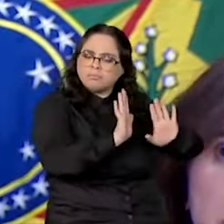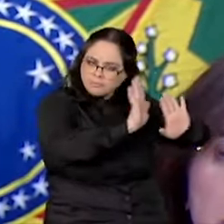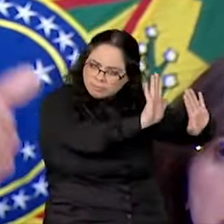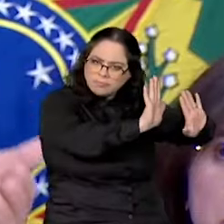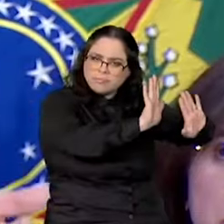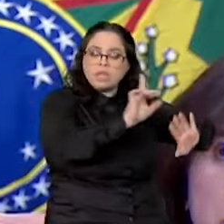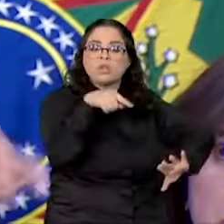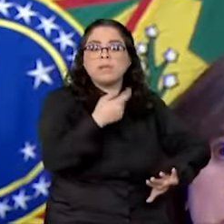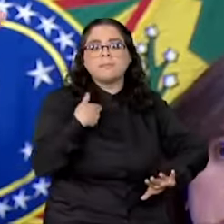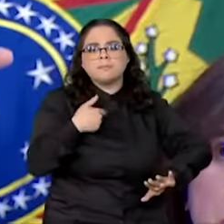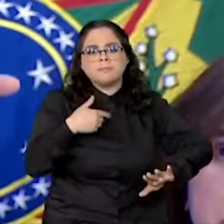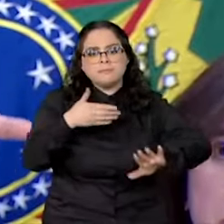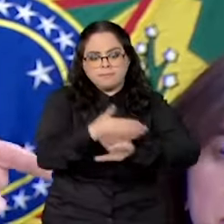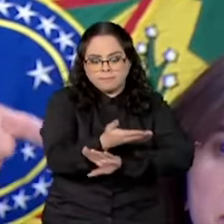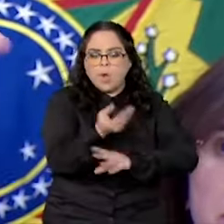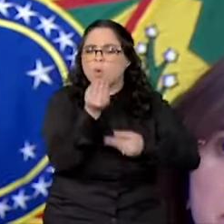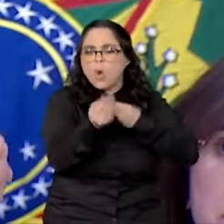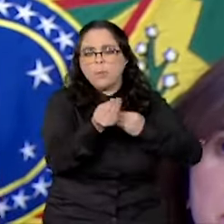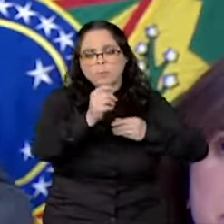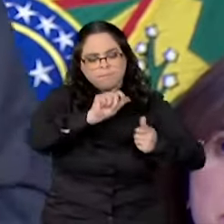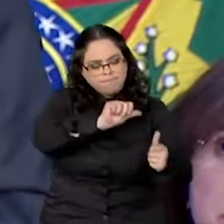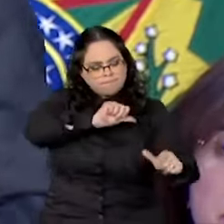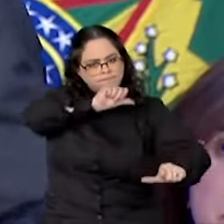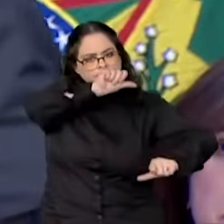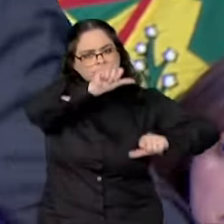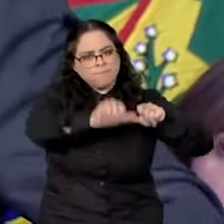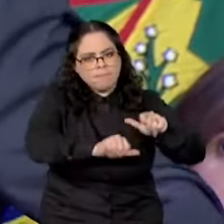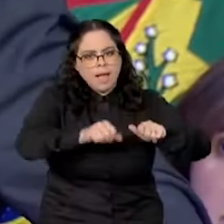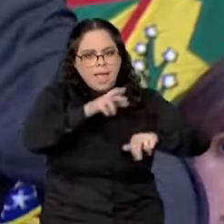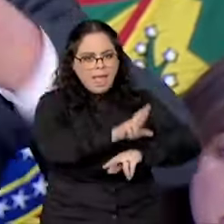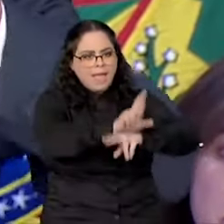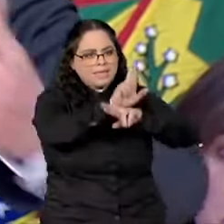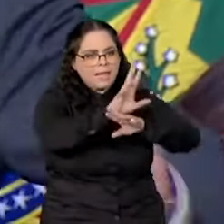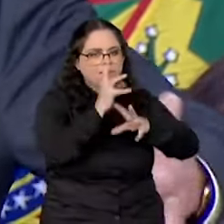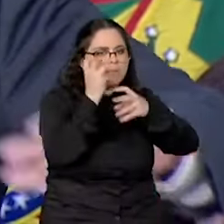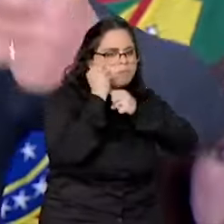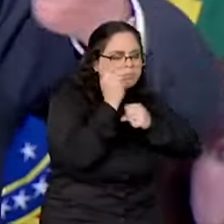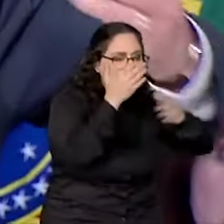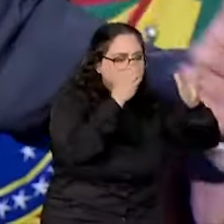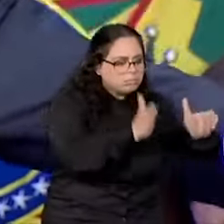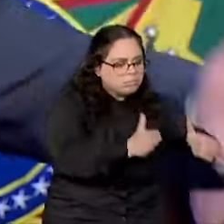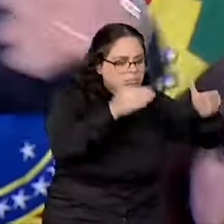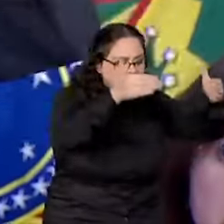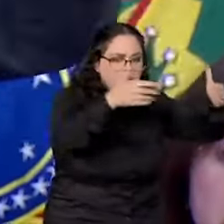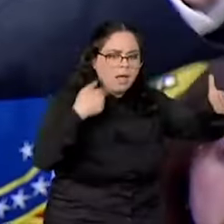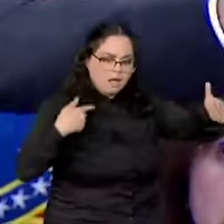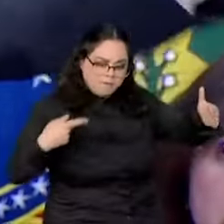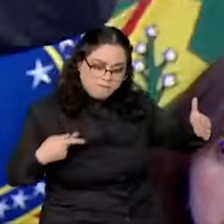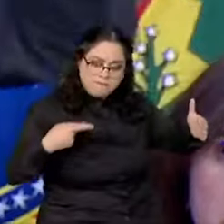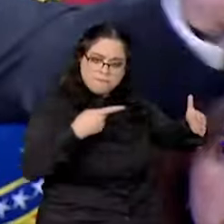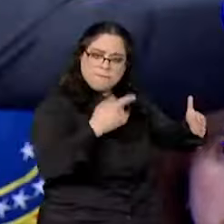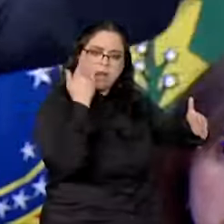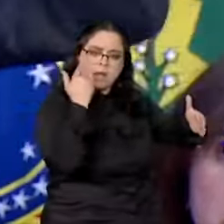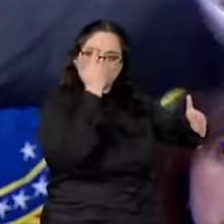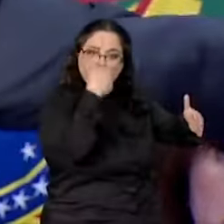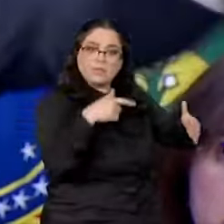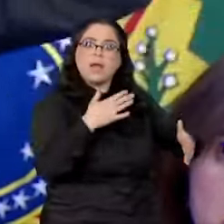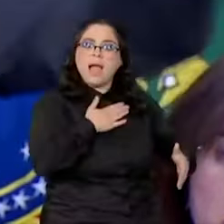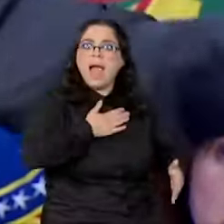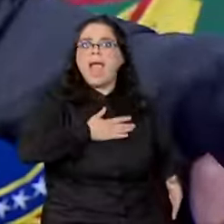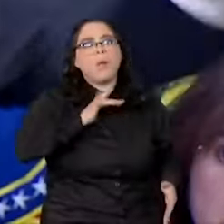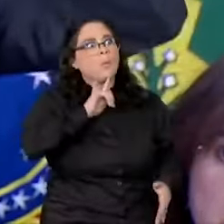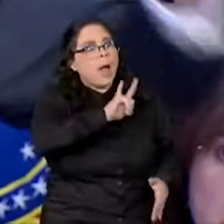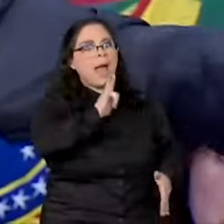que a gente crie condições de transformar aquela reserva numa área de visitação. Vamos atrair o pessoal que diz que